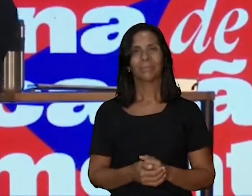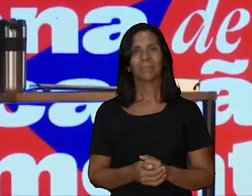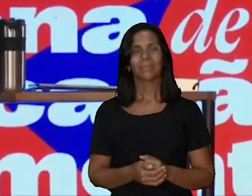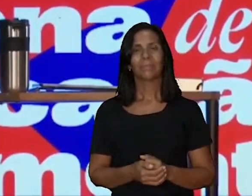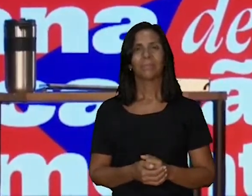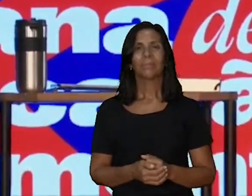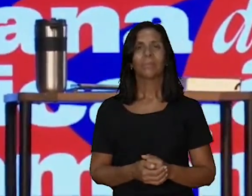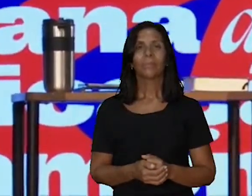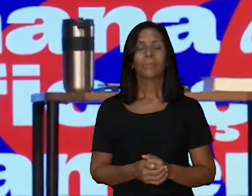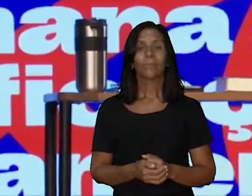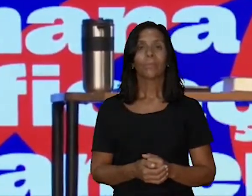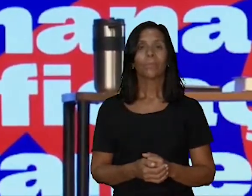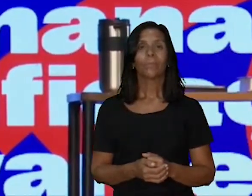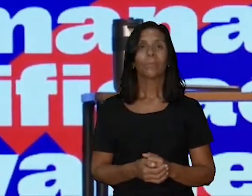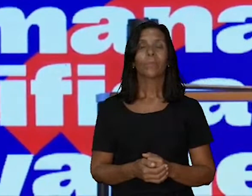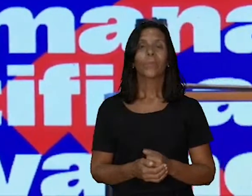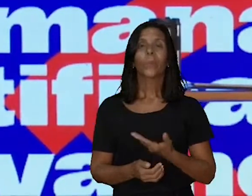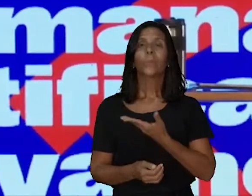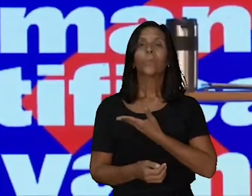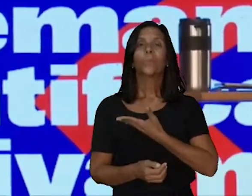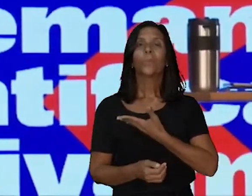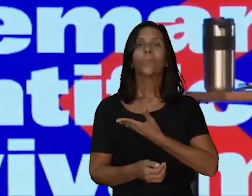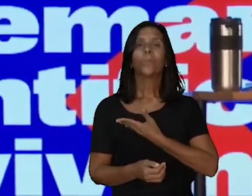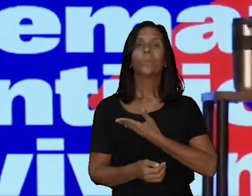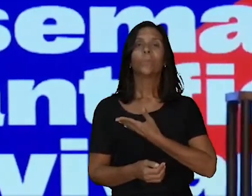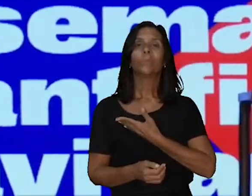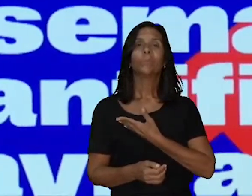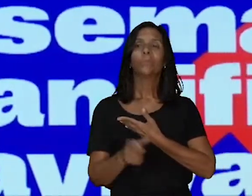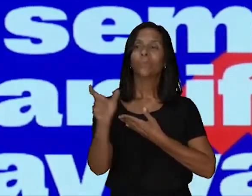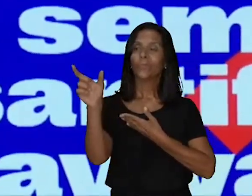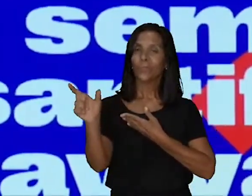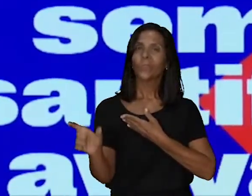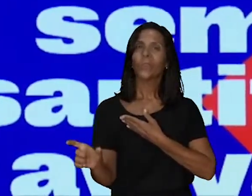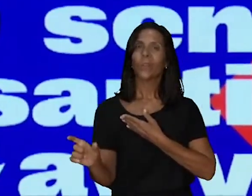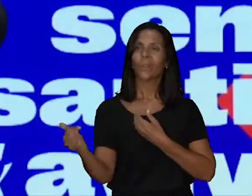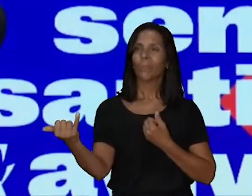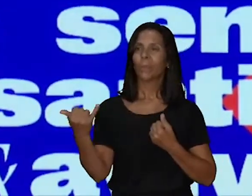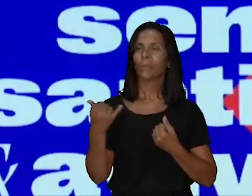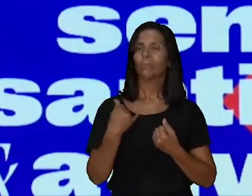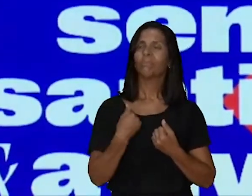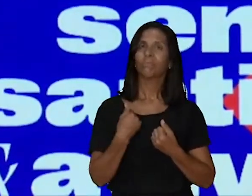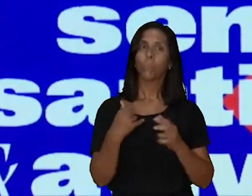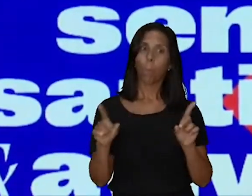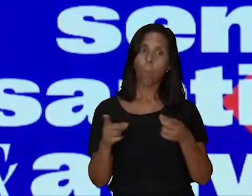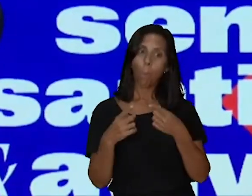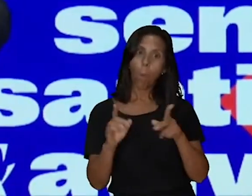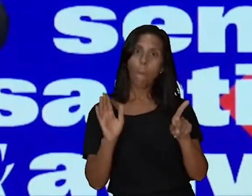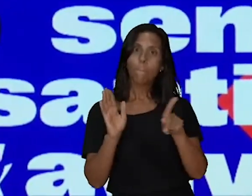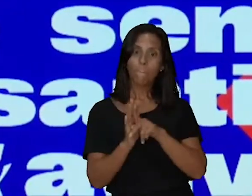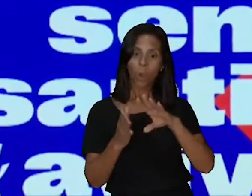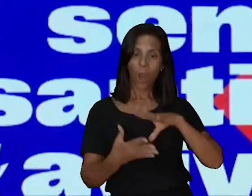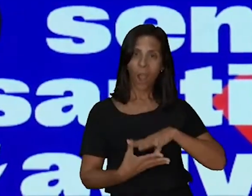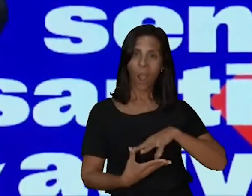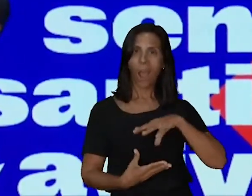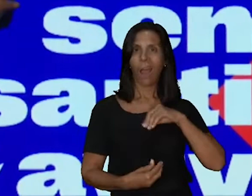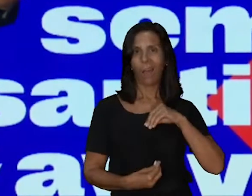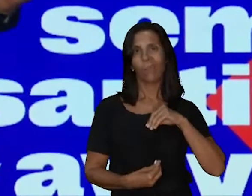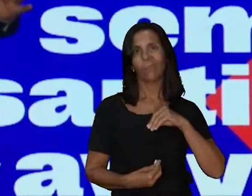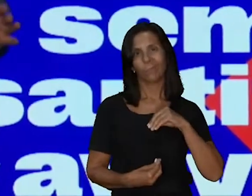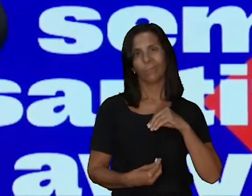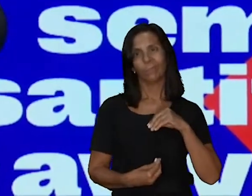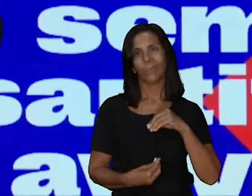identificar, mas ele dizia assim, tem música que é para a alma e tem música que é para as cadeiras,